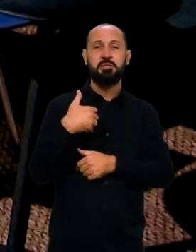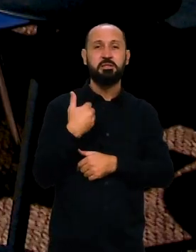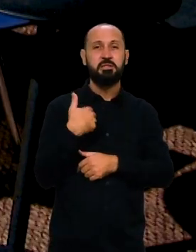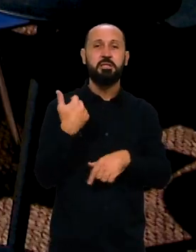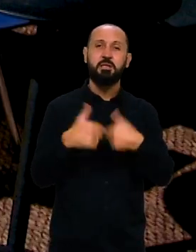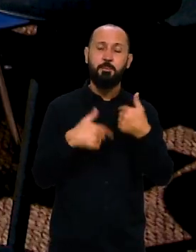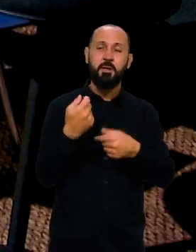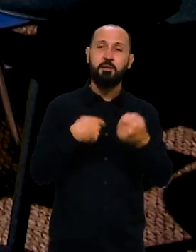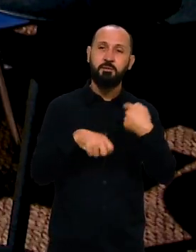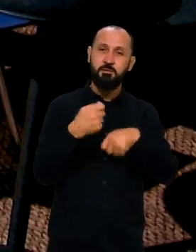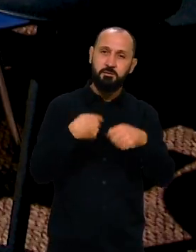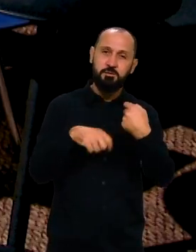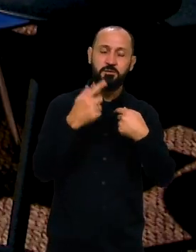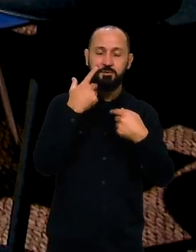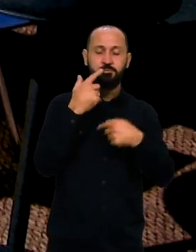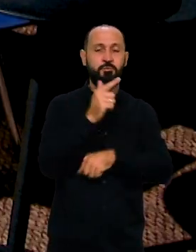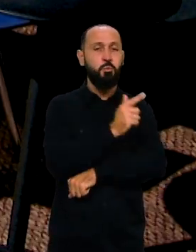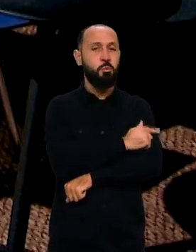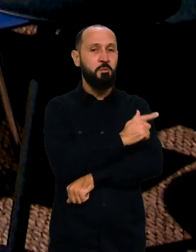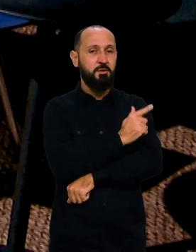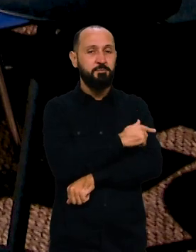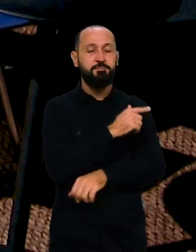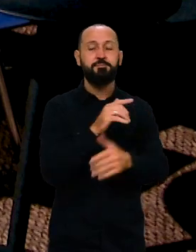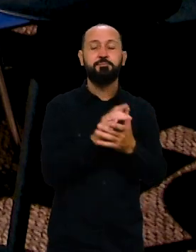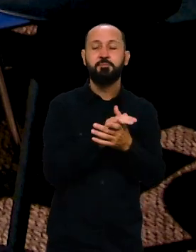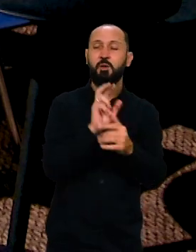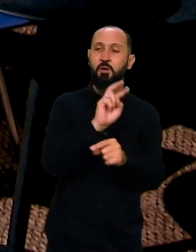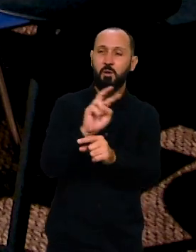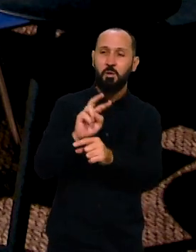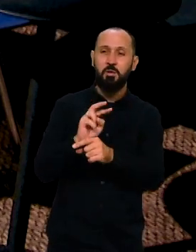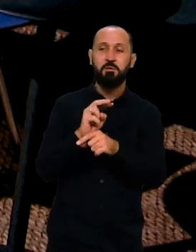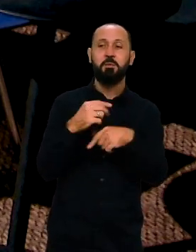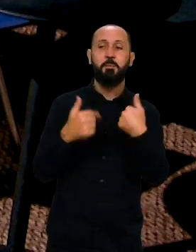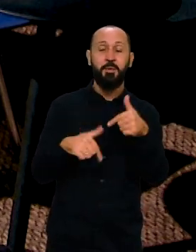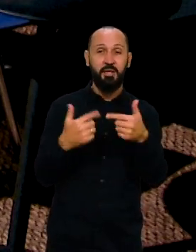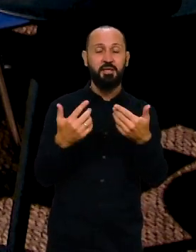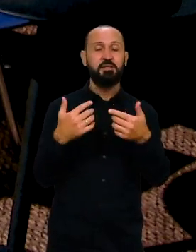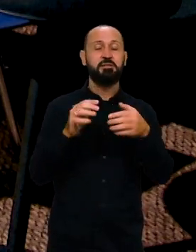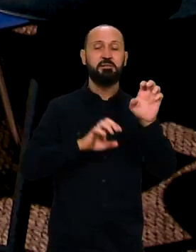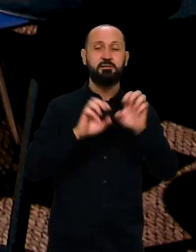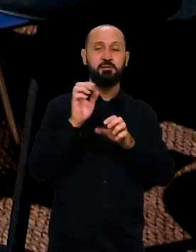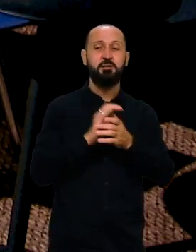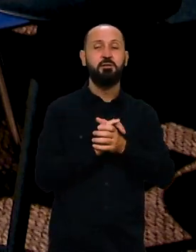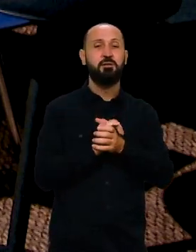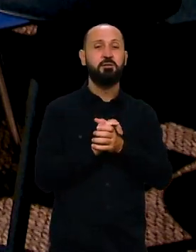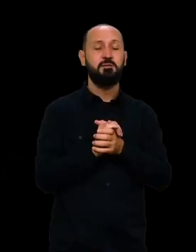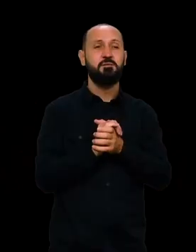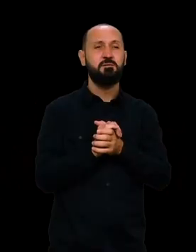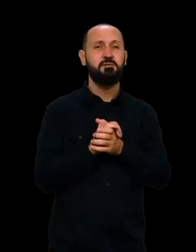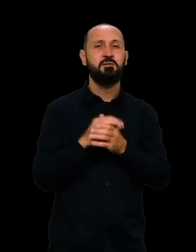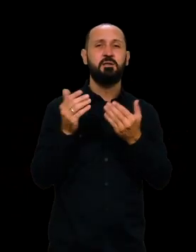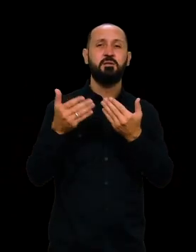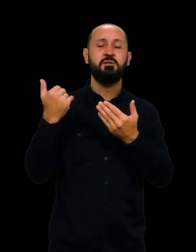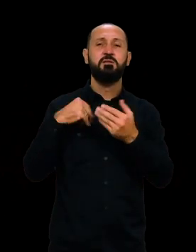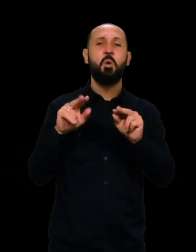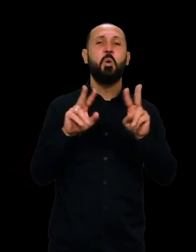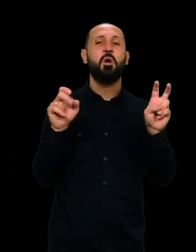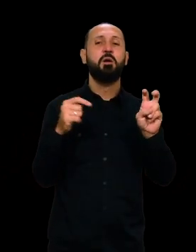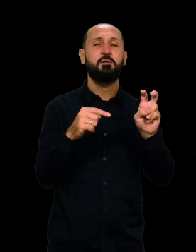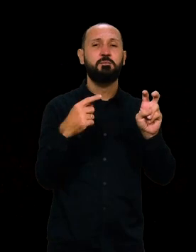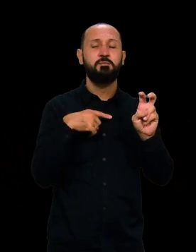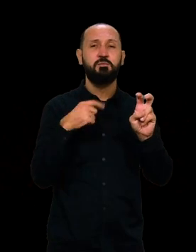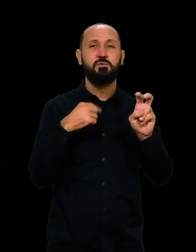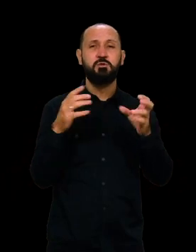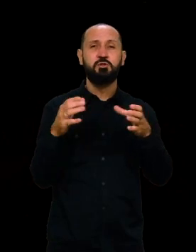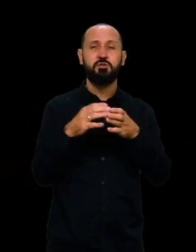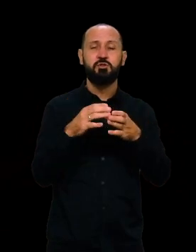na farmácia, né? Já anos. lidando com essa questão administrativa, de gestão, tudo gerenciar um negócio. Isso. E